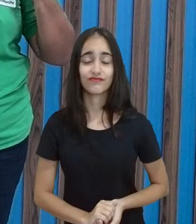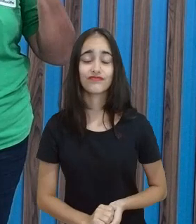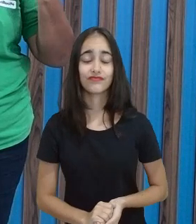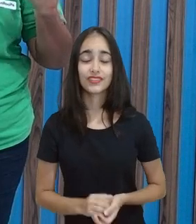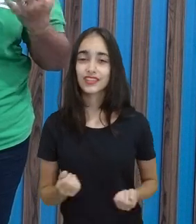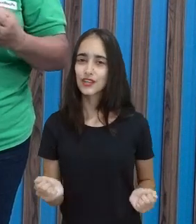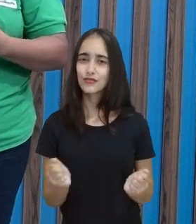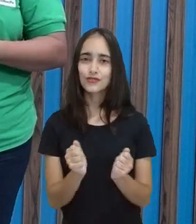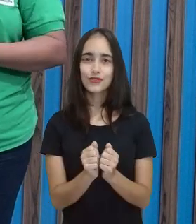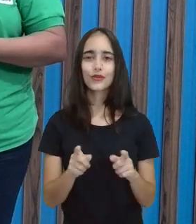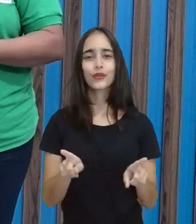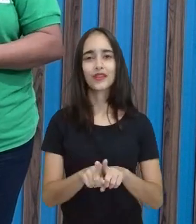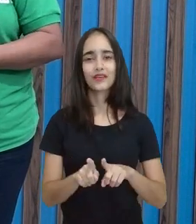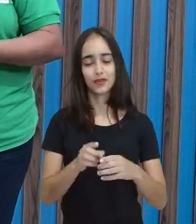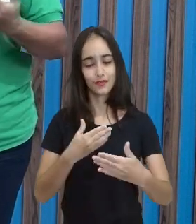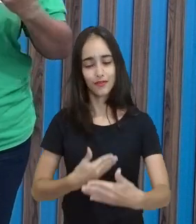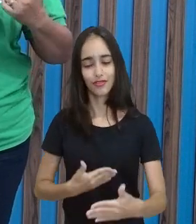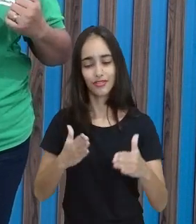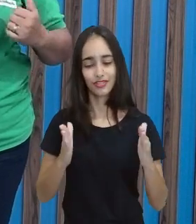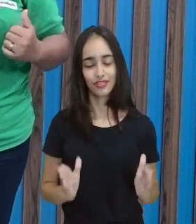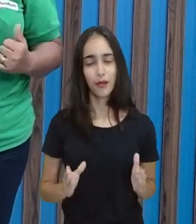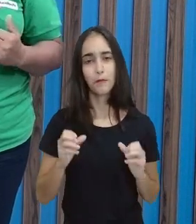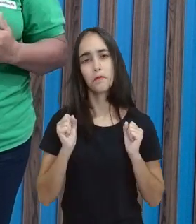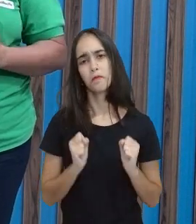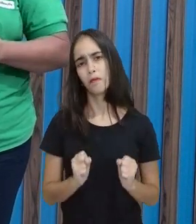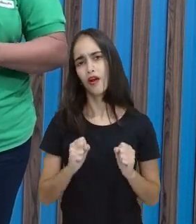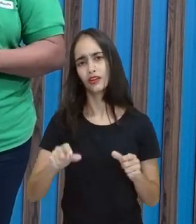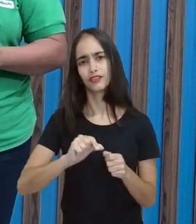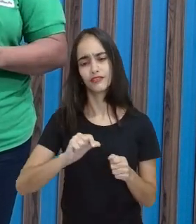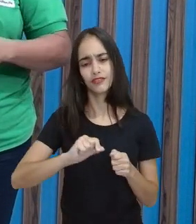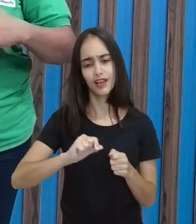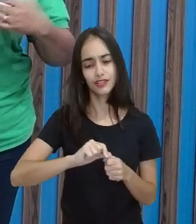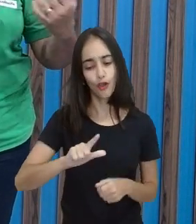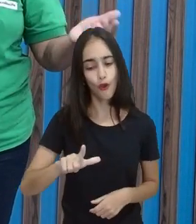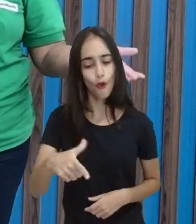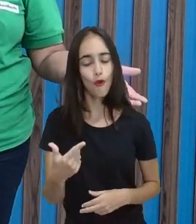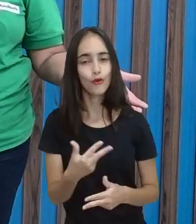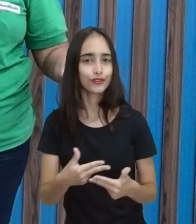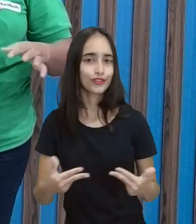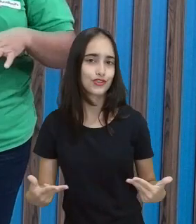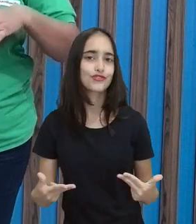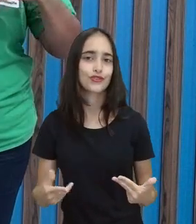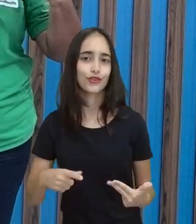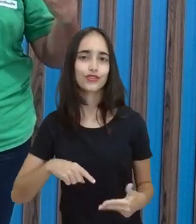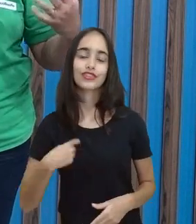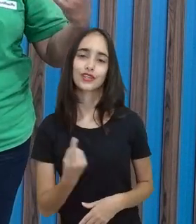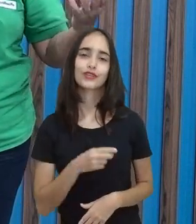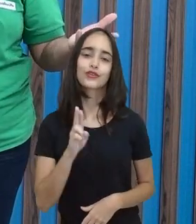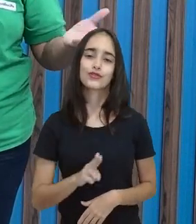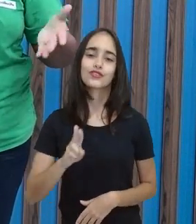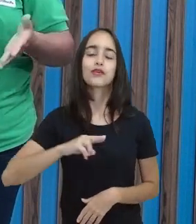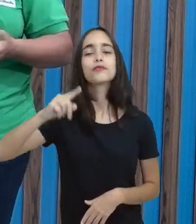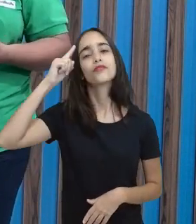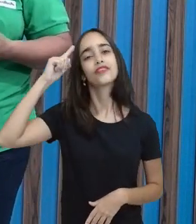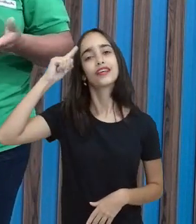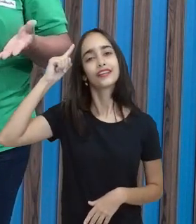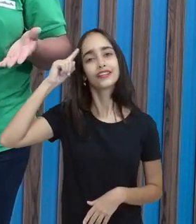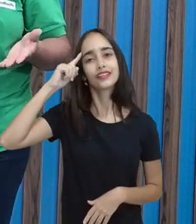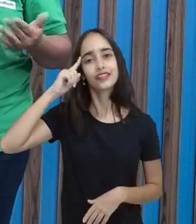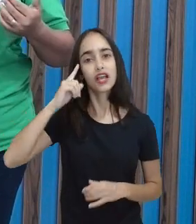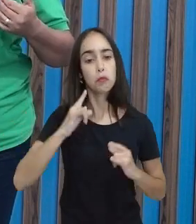fazer várias outras coisas que serão utilizadas no nosso dia a dia. Desde a construção de grandes edifícios até